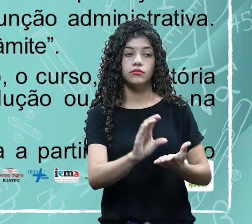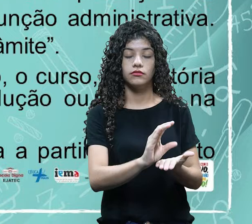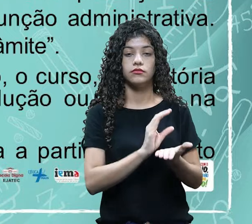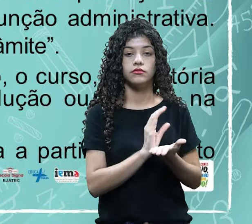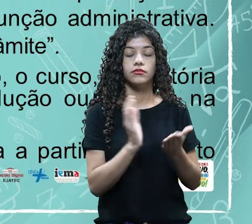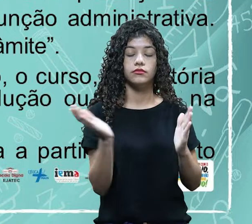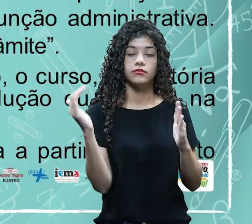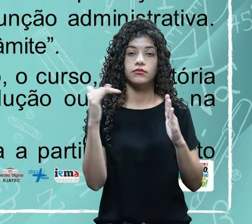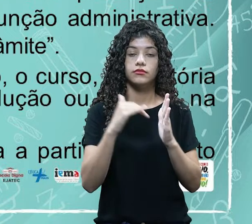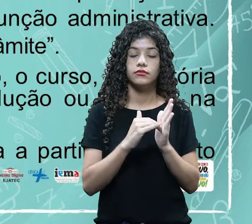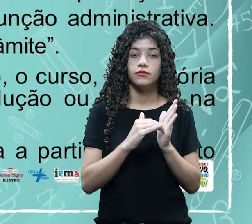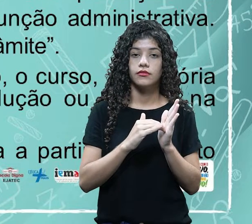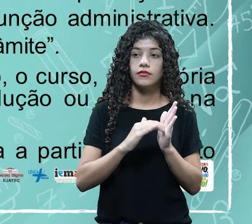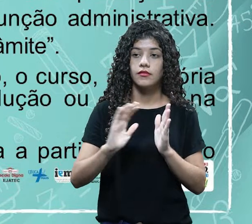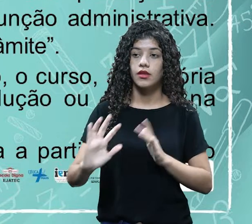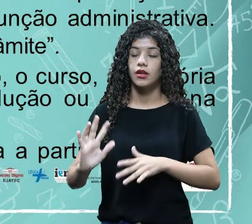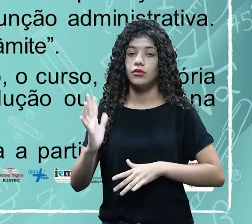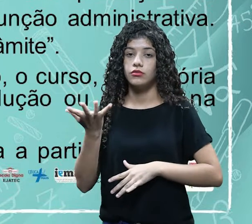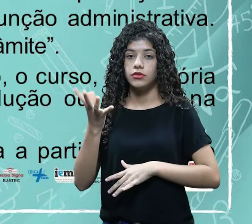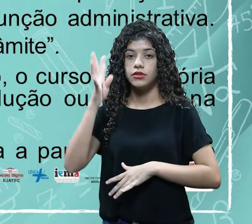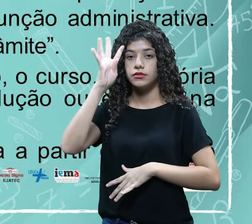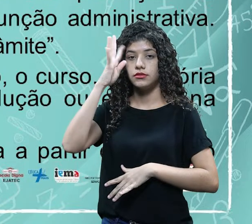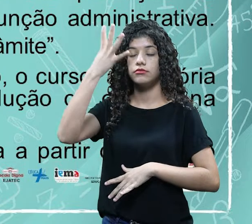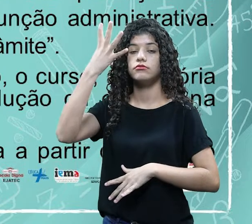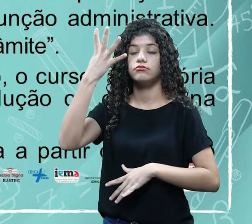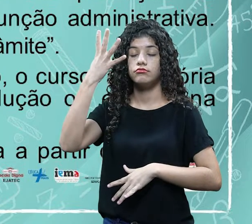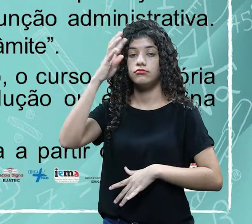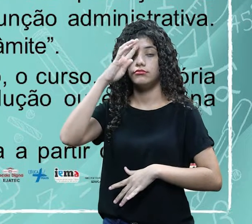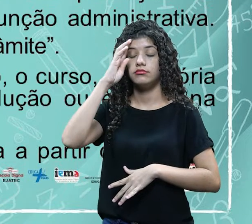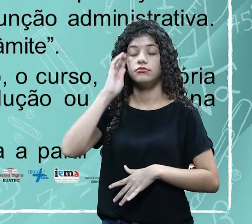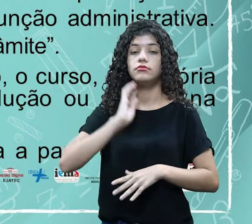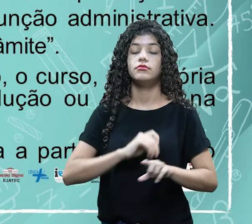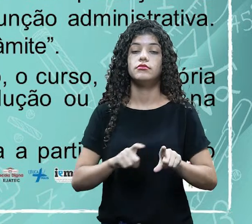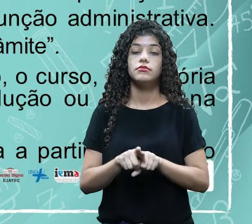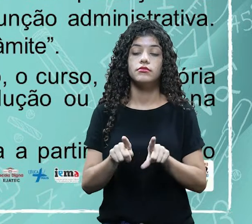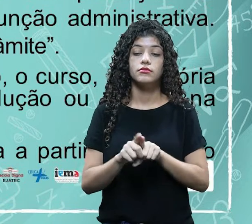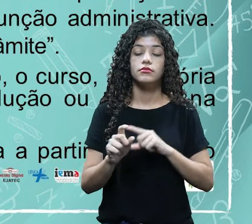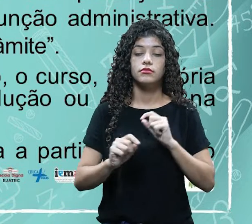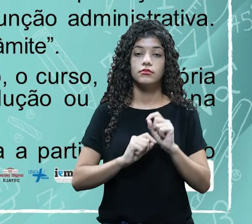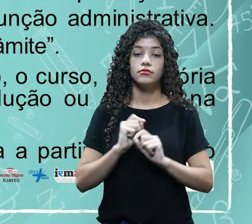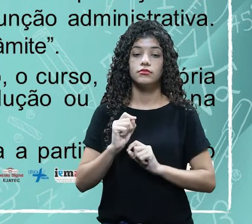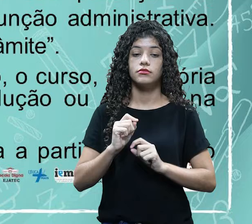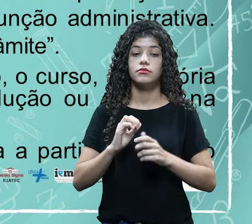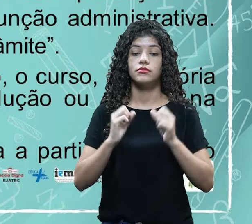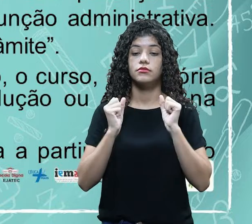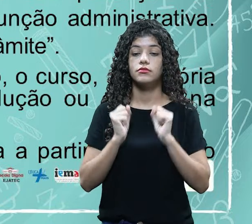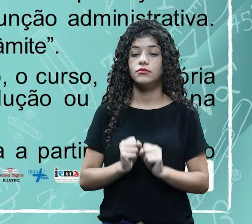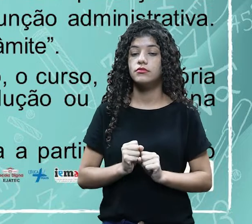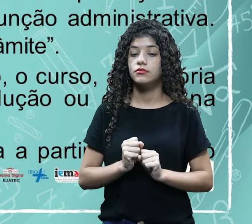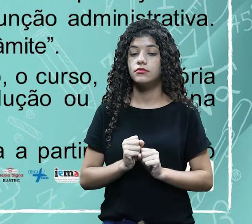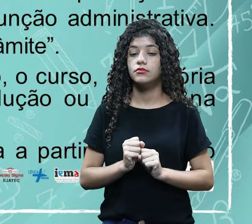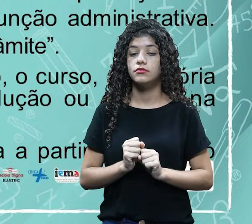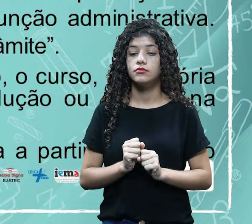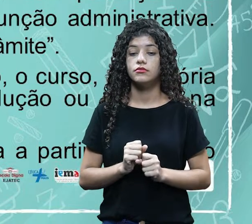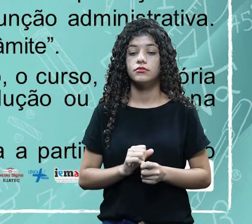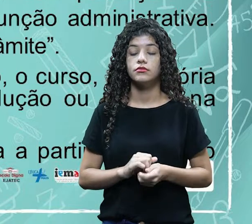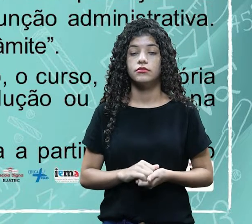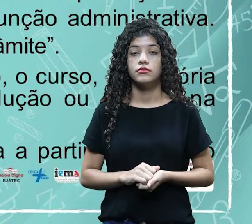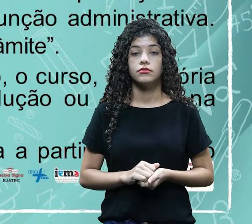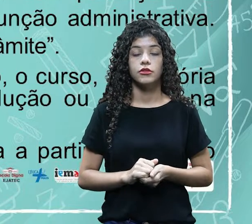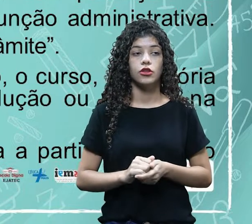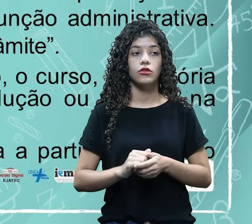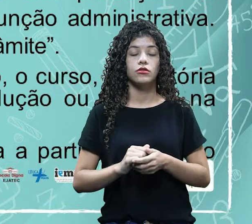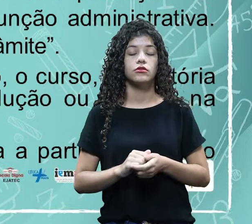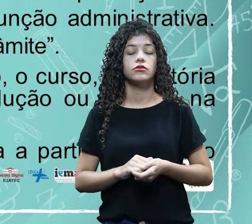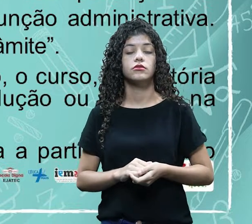até o cumprimento, né, da sua função administrativa. Também a tramitação ela também pode ser chamada, né, de